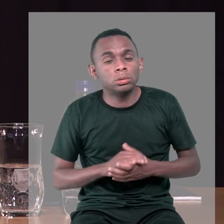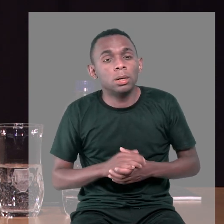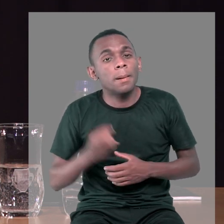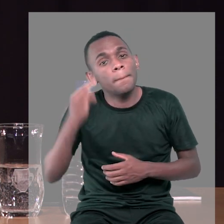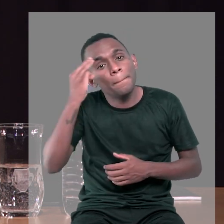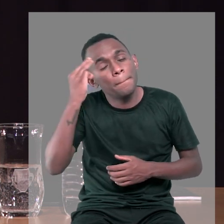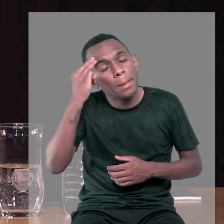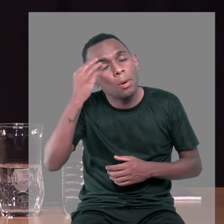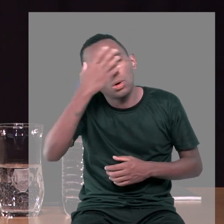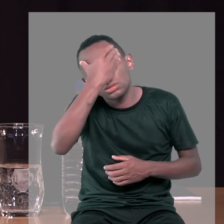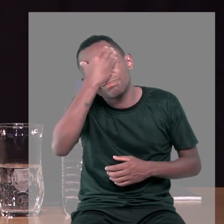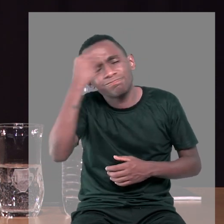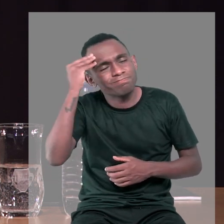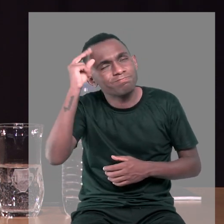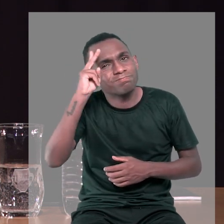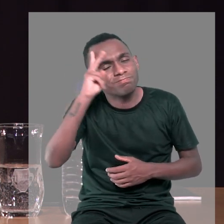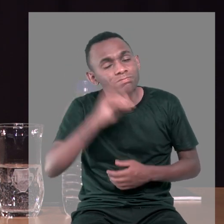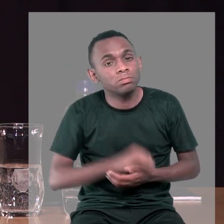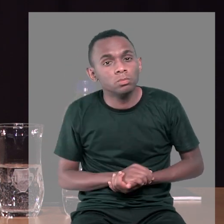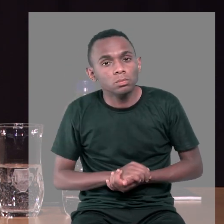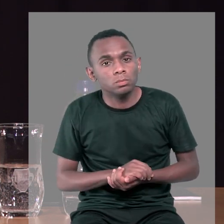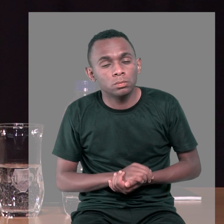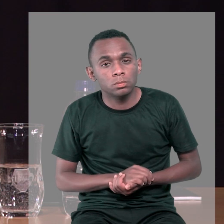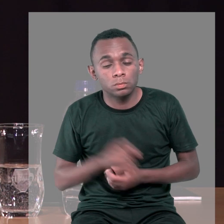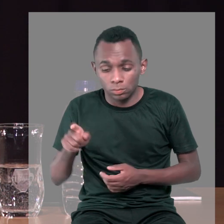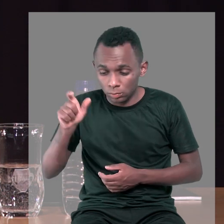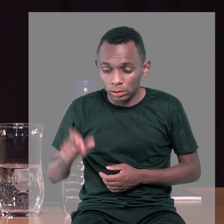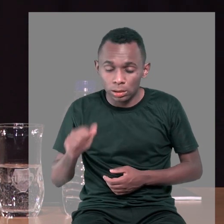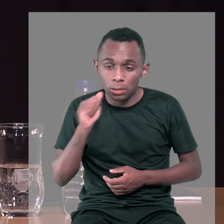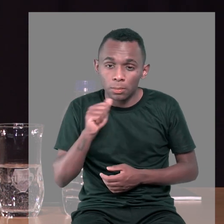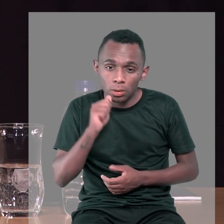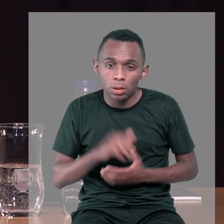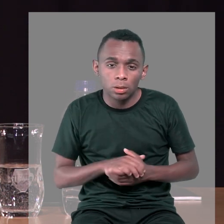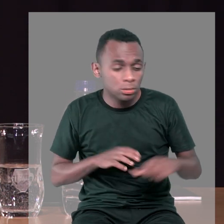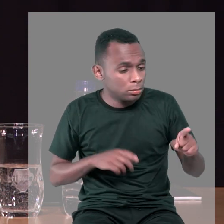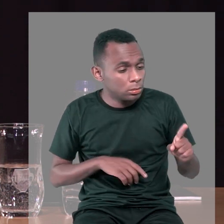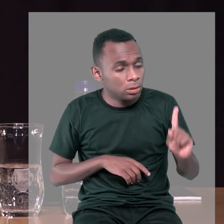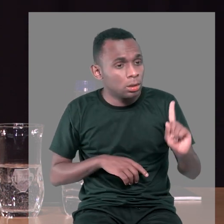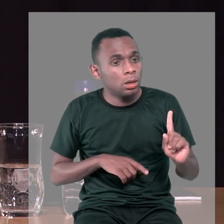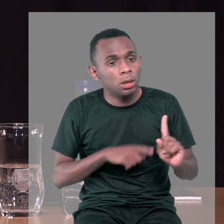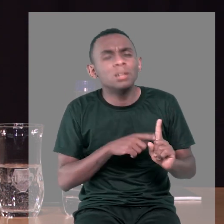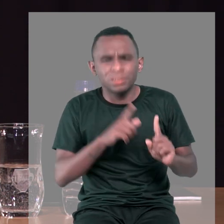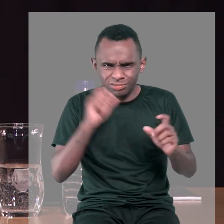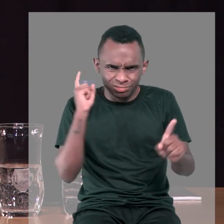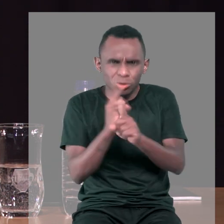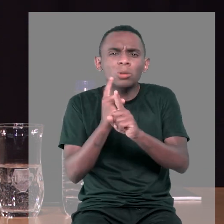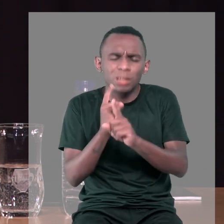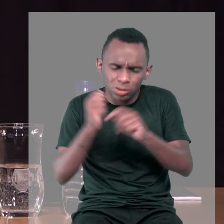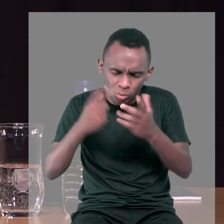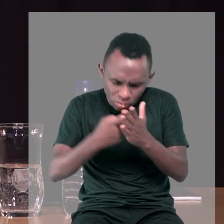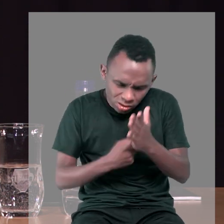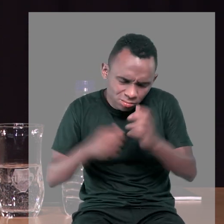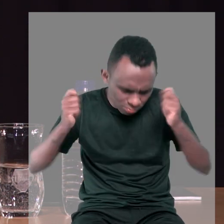péssima memória. Ele era um bom organizador, ele era um bom burocrata, mas ele não tinha muito boa memória.